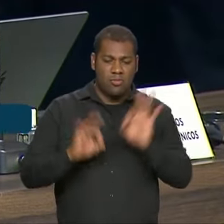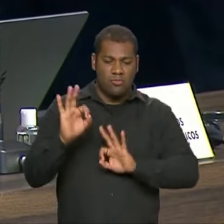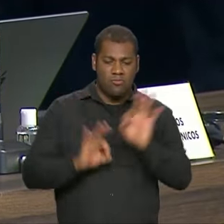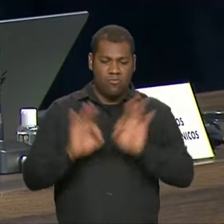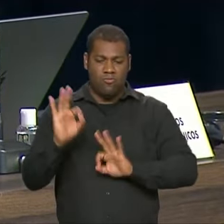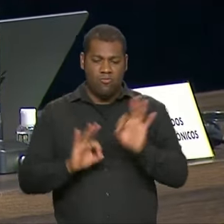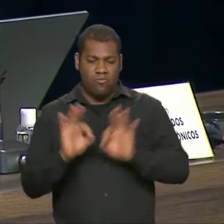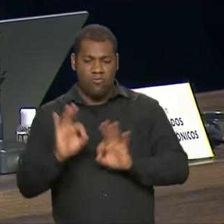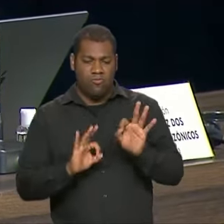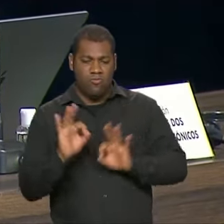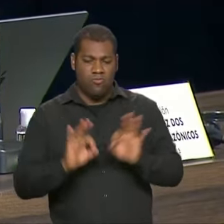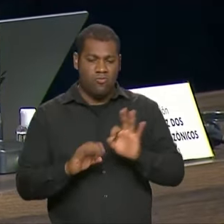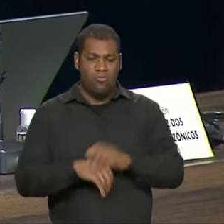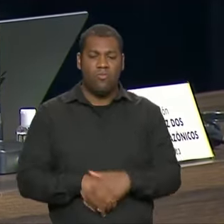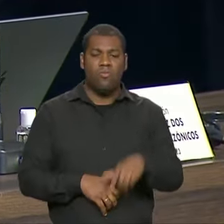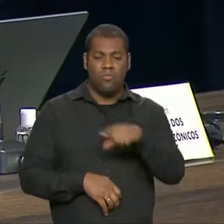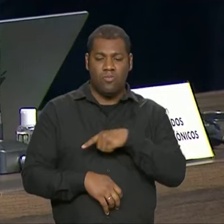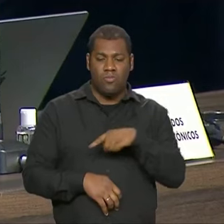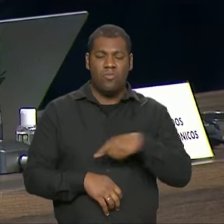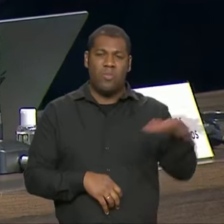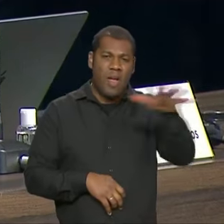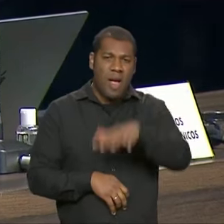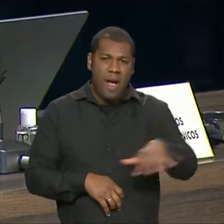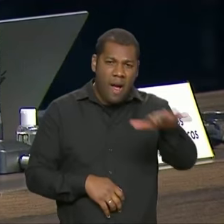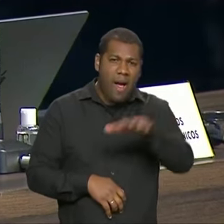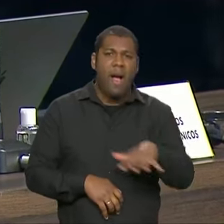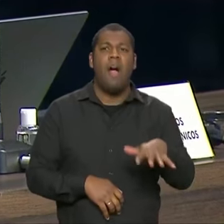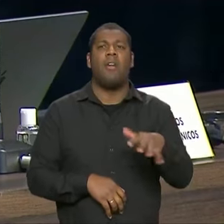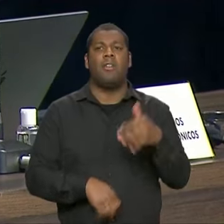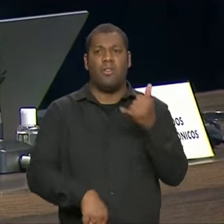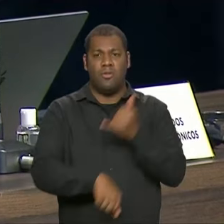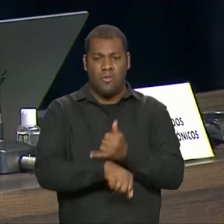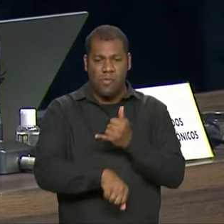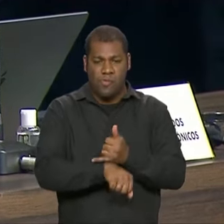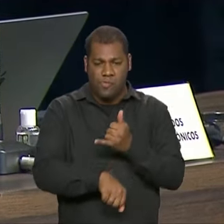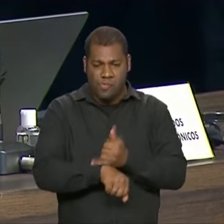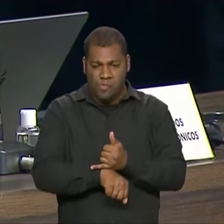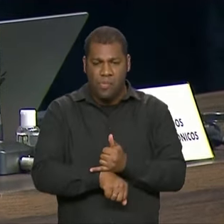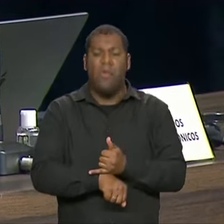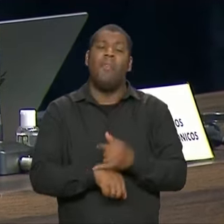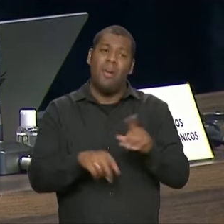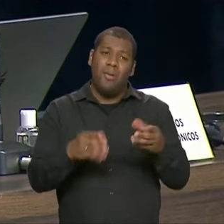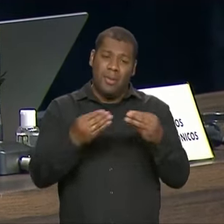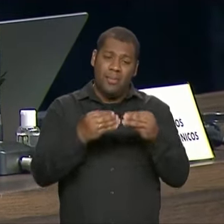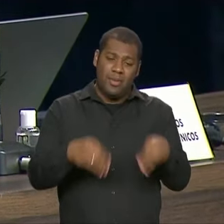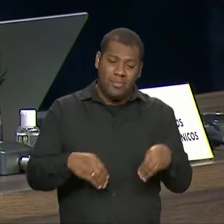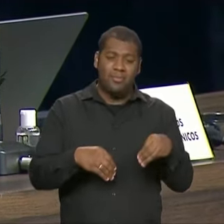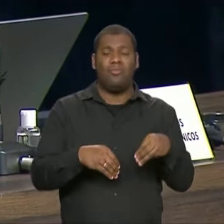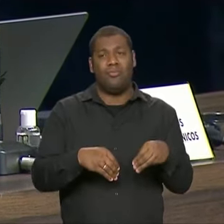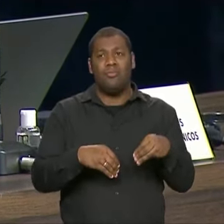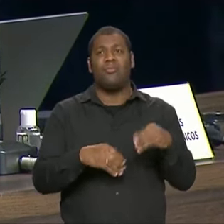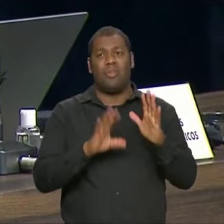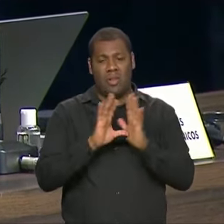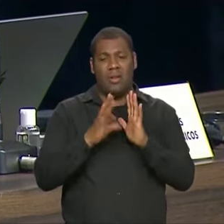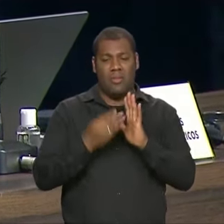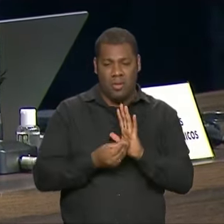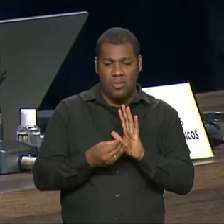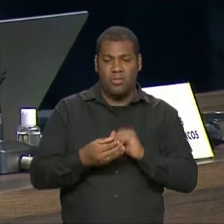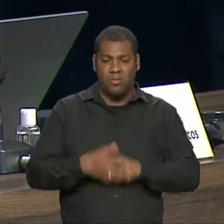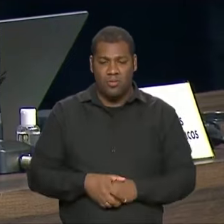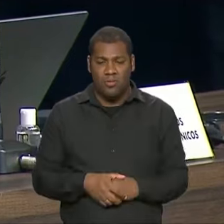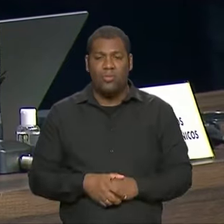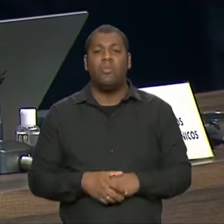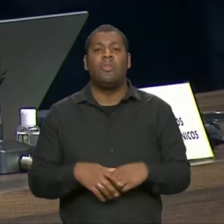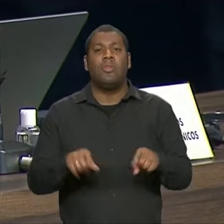delas. As áreas de mineração se convertem em áreas de sacrifício da Amazônia. O mercúrio, a mineração